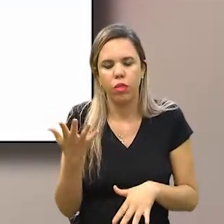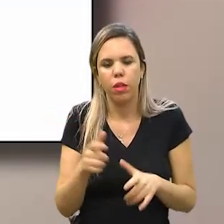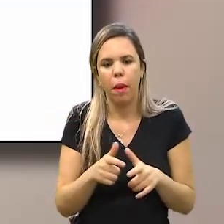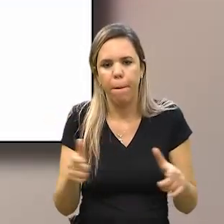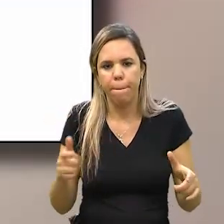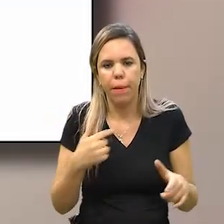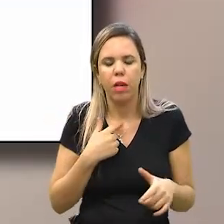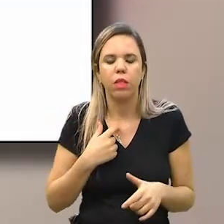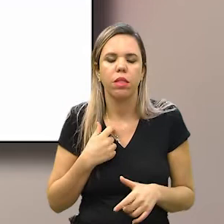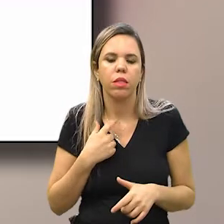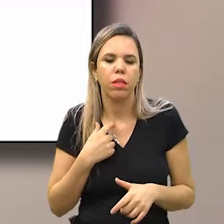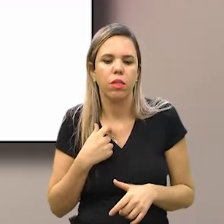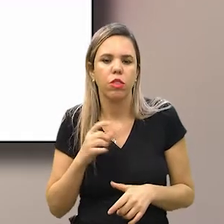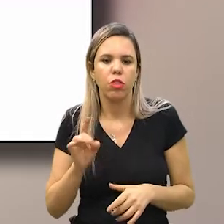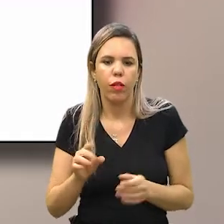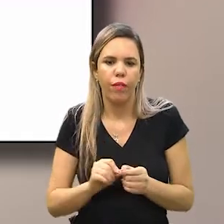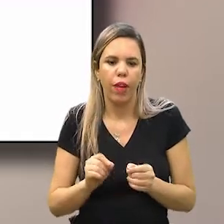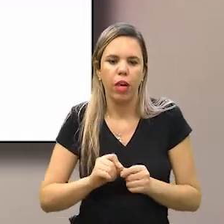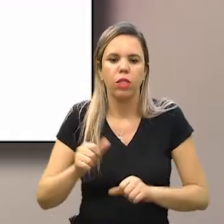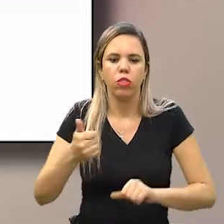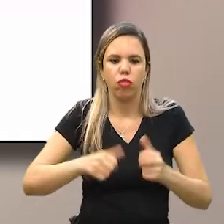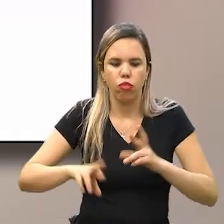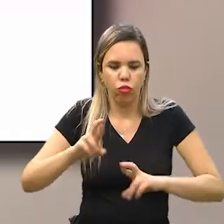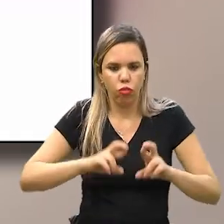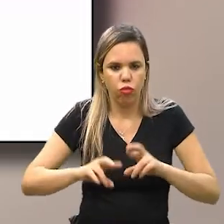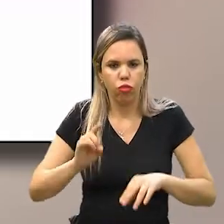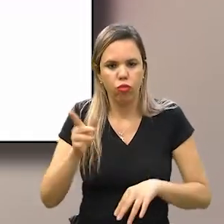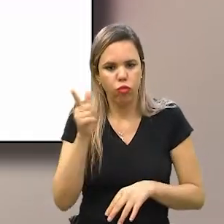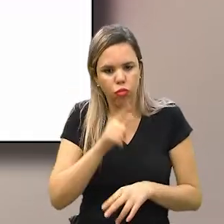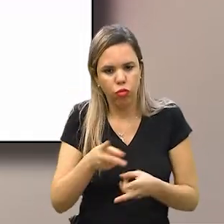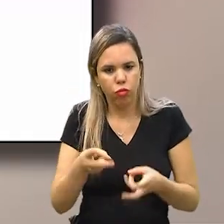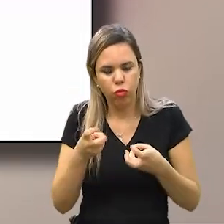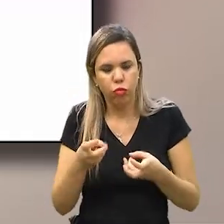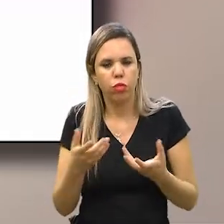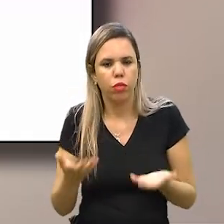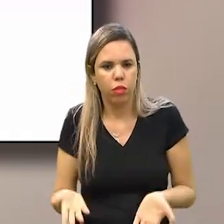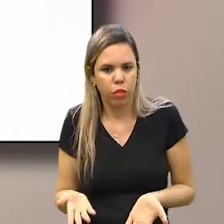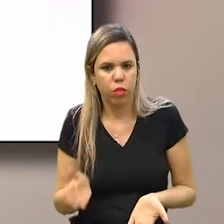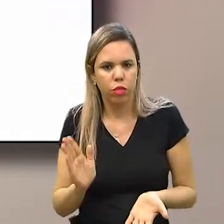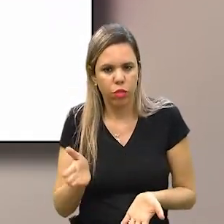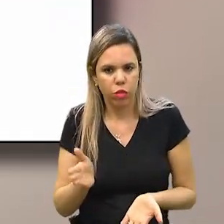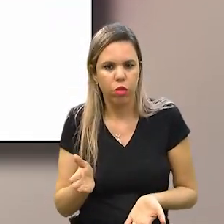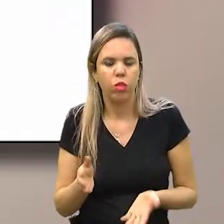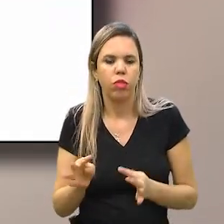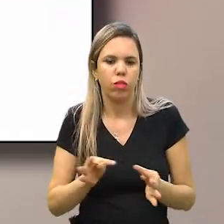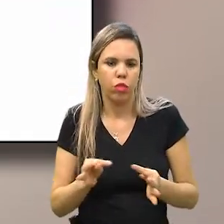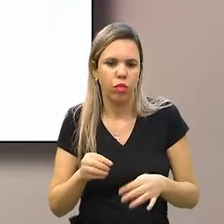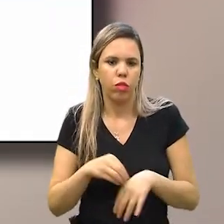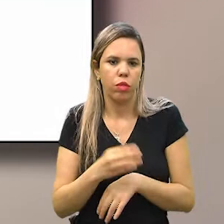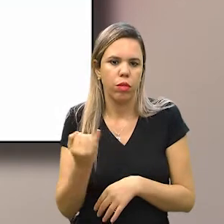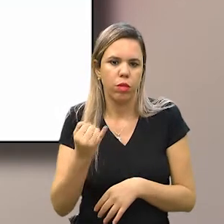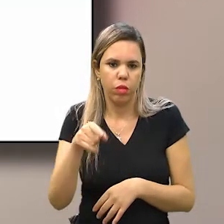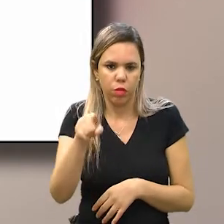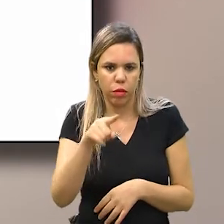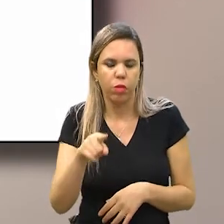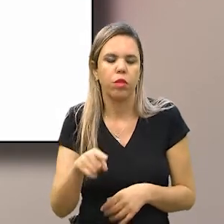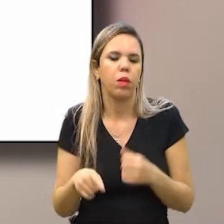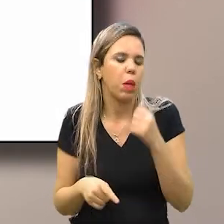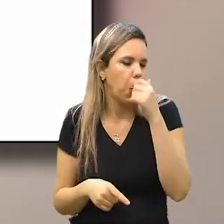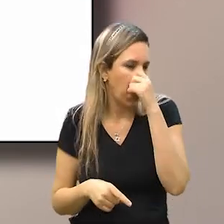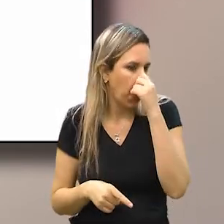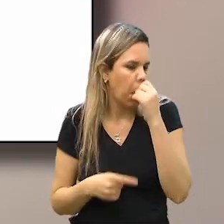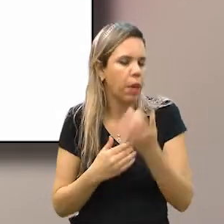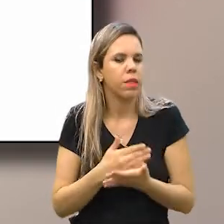Geralmente, na grande maioria dos casos, a gente só faz um exame clínico e já consegue fazer o diagnóstico e já indica o tratamento, que é importante que